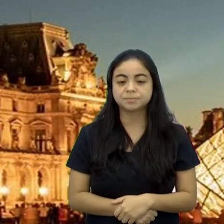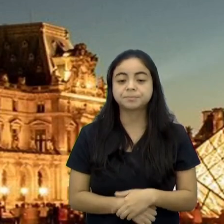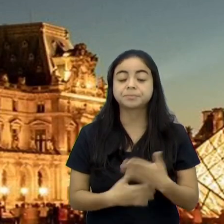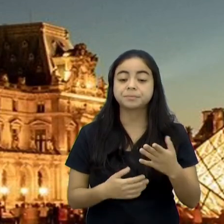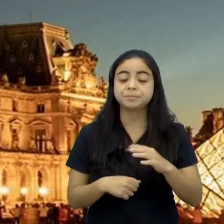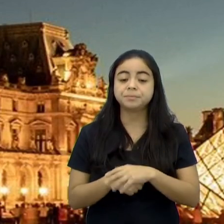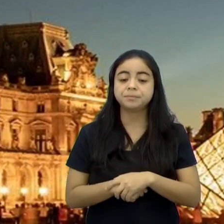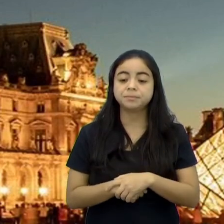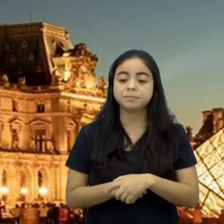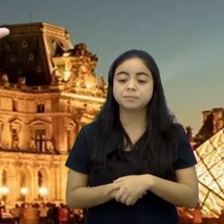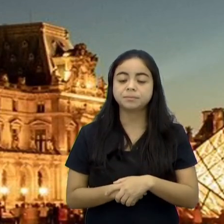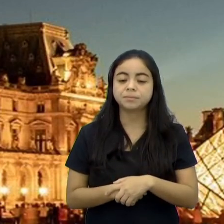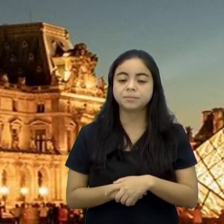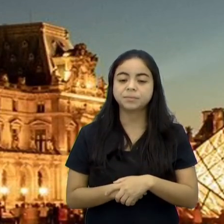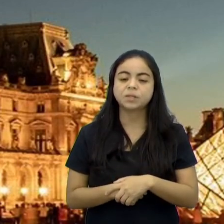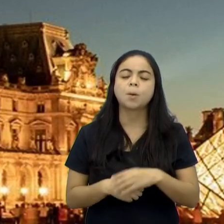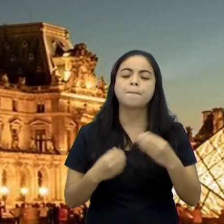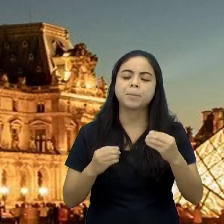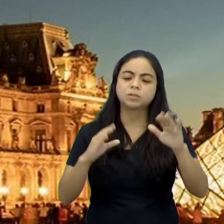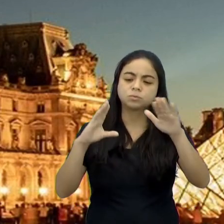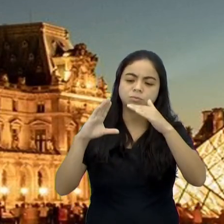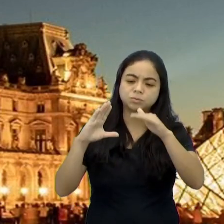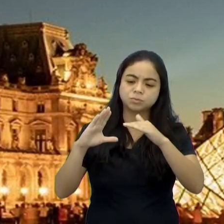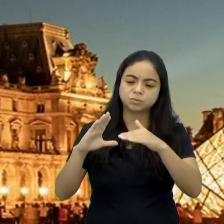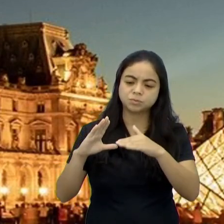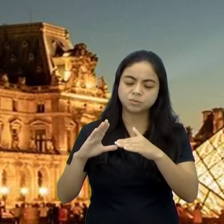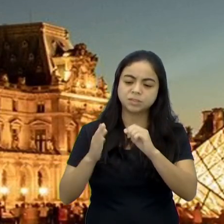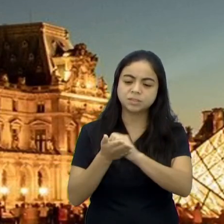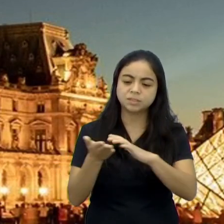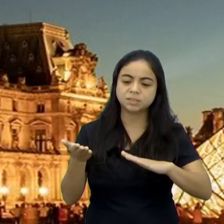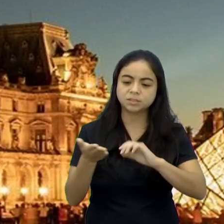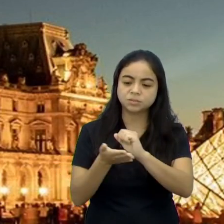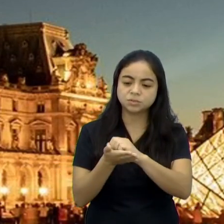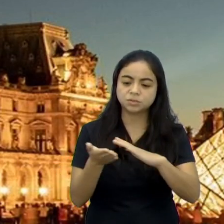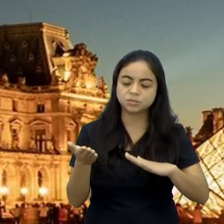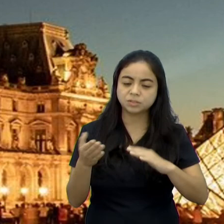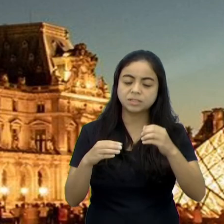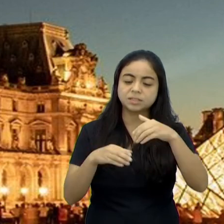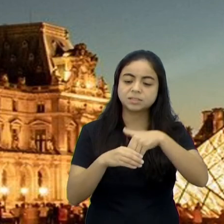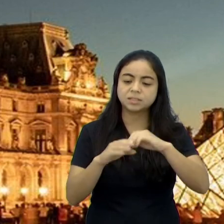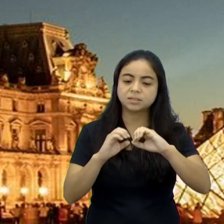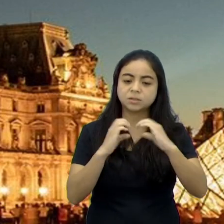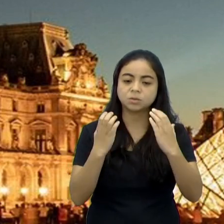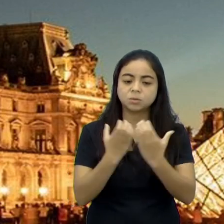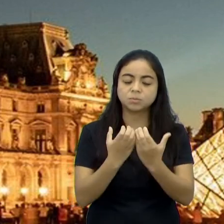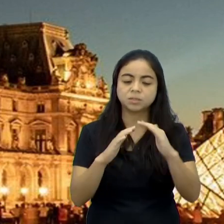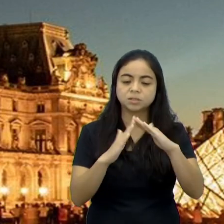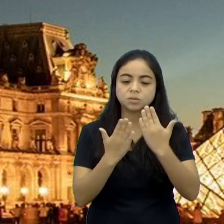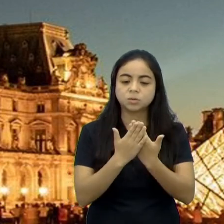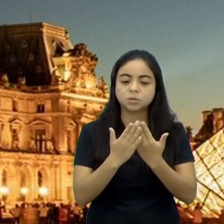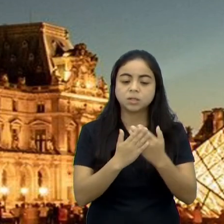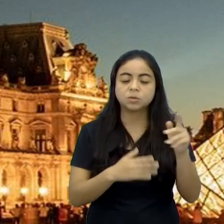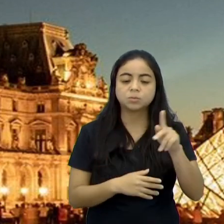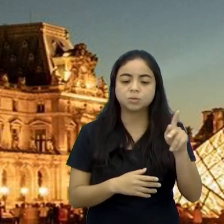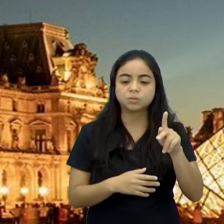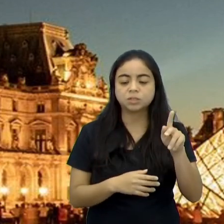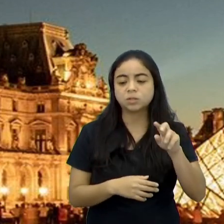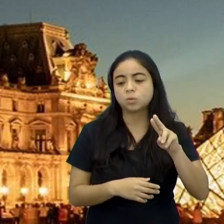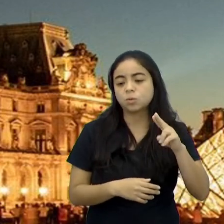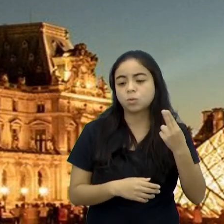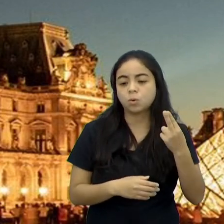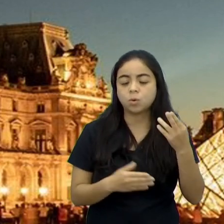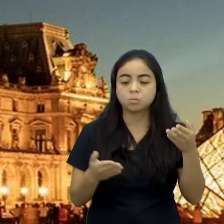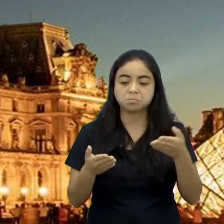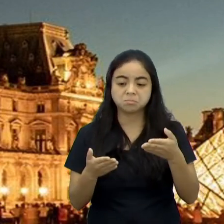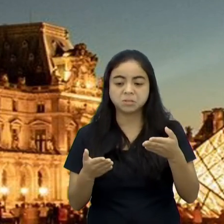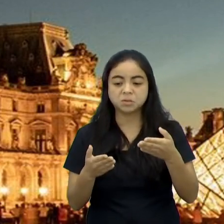marcar as impressões de vocês, as atividades que vocês desenvolverem na comunidade escolar, com o professor, ou também de forma assíncrona, para que a